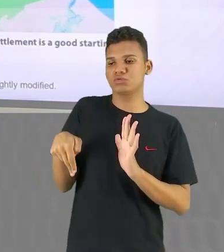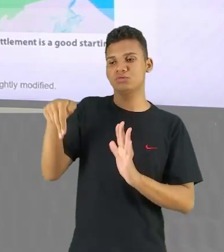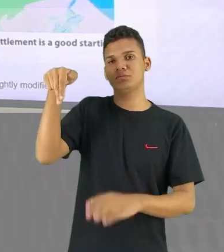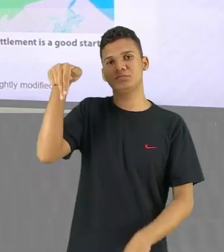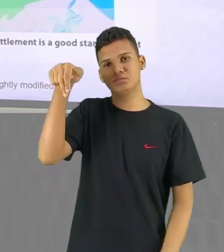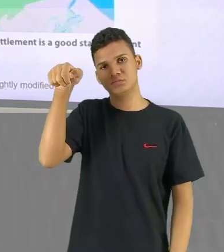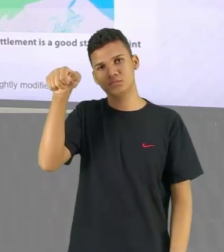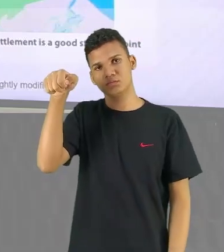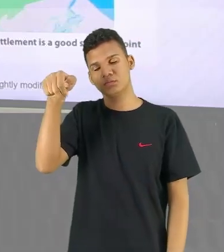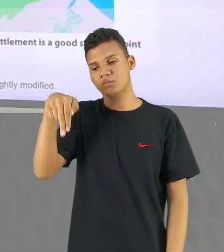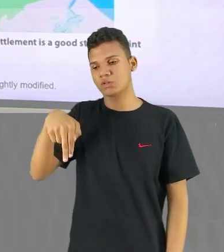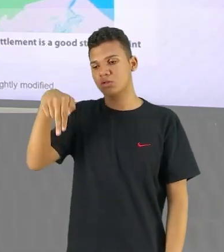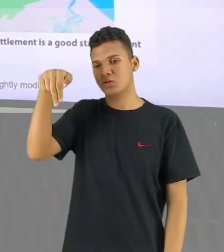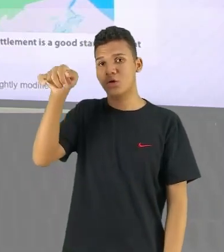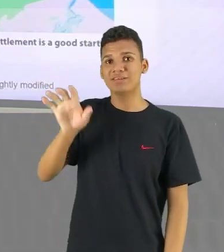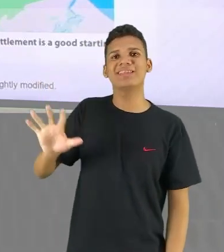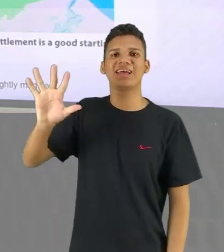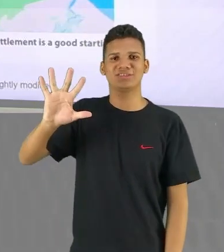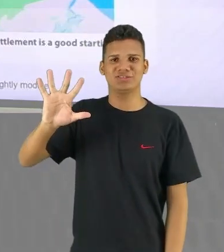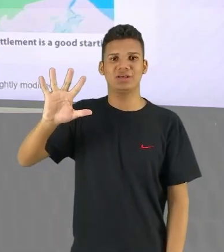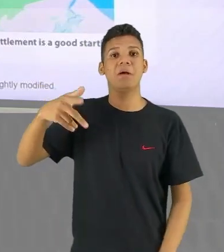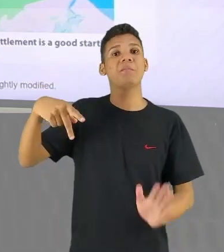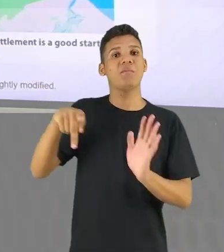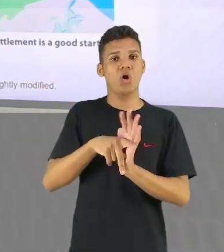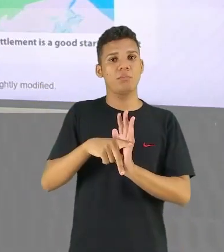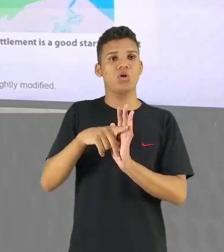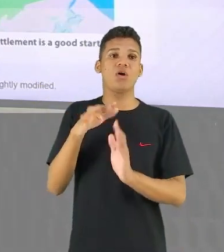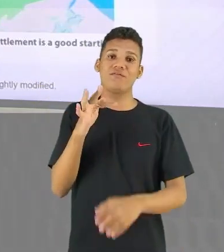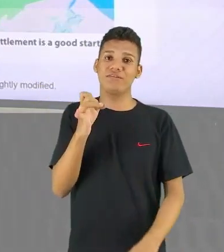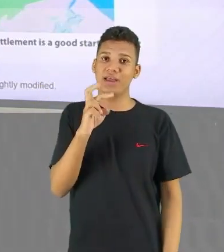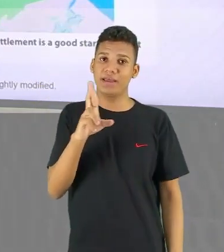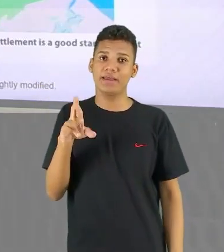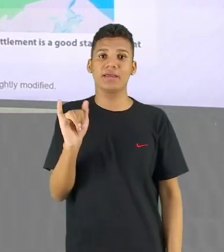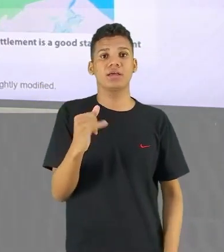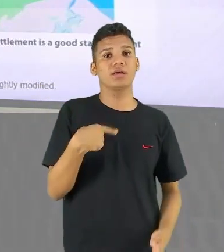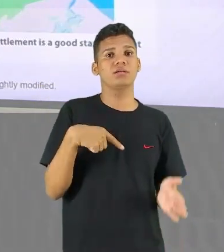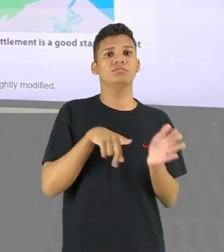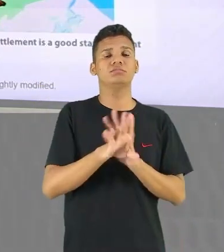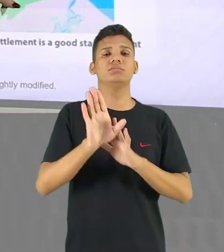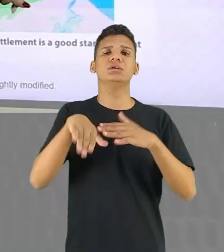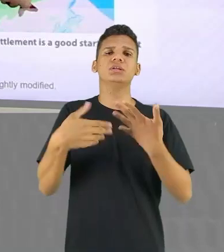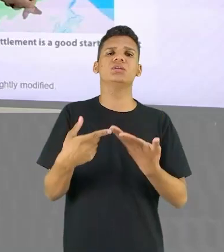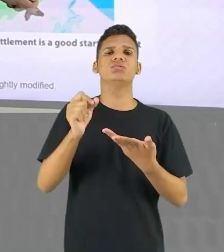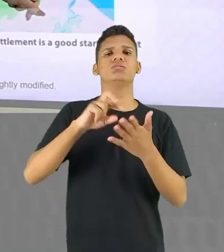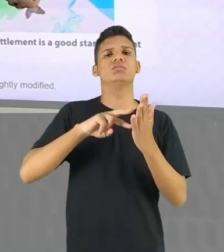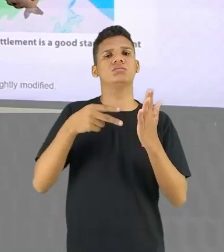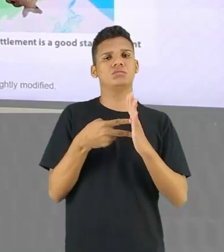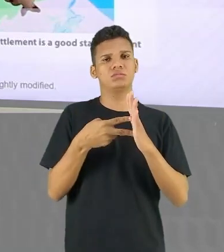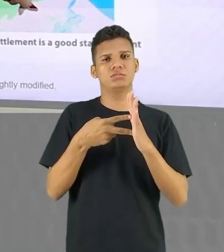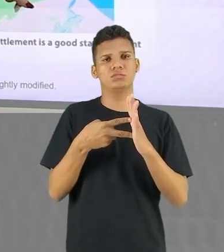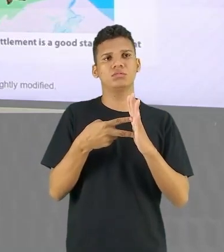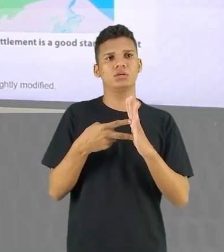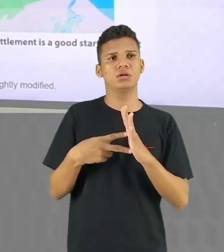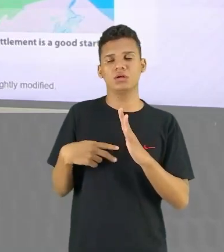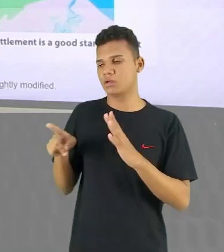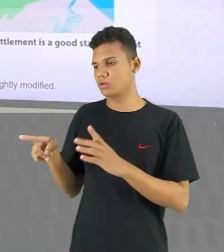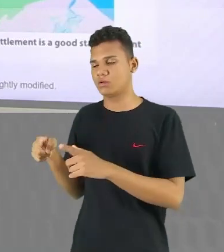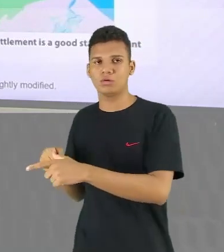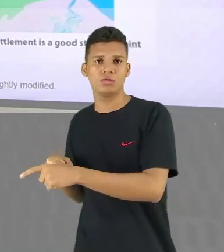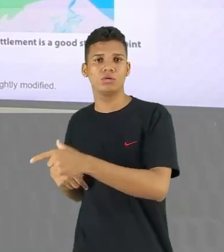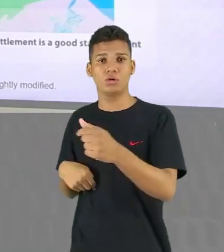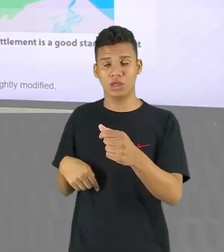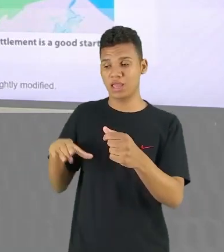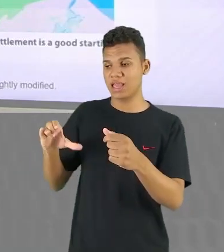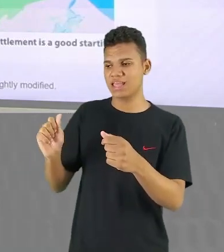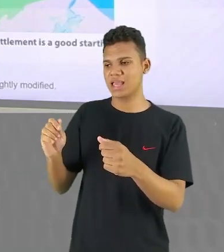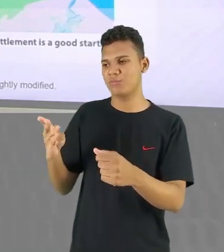dos Lençóis Maranhenses. By ferry, que é o que foi falado na pergunta. Ou seja, sai de Caburé e faz